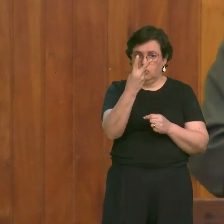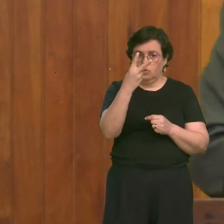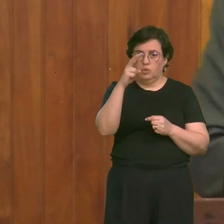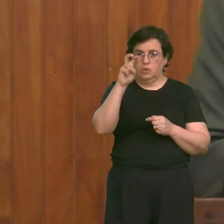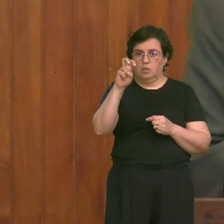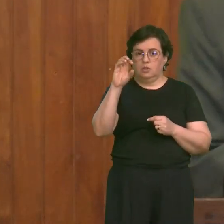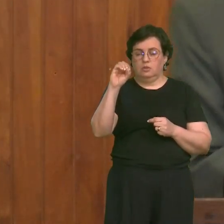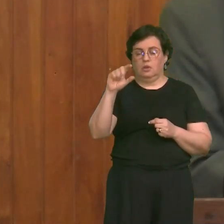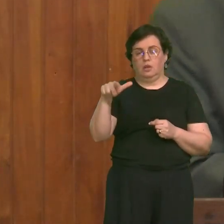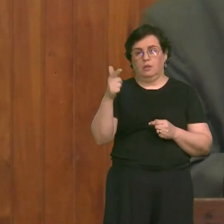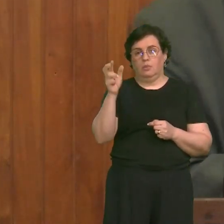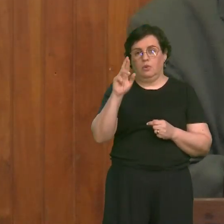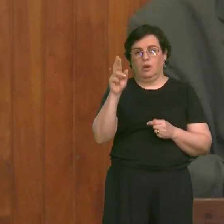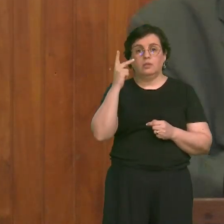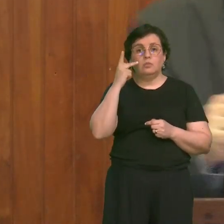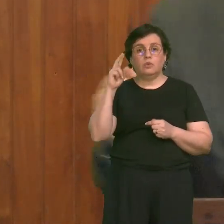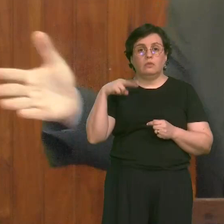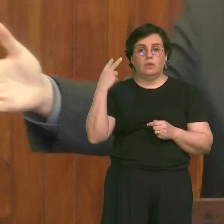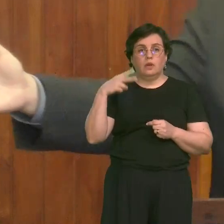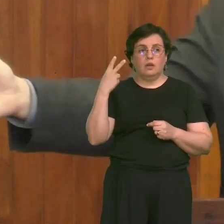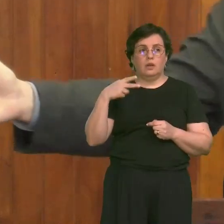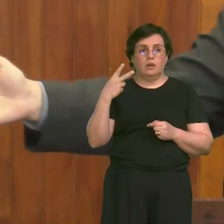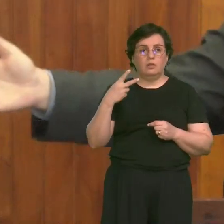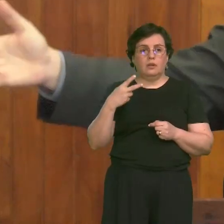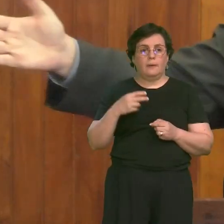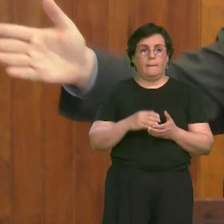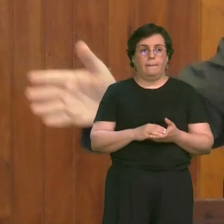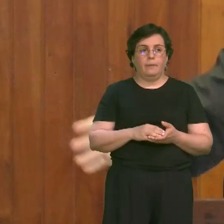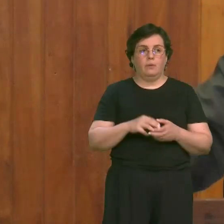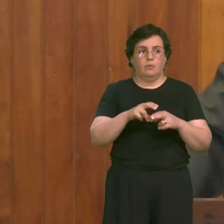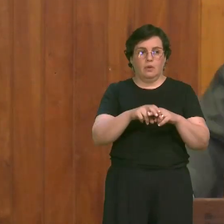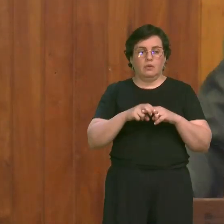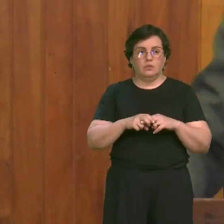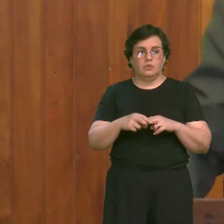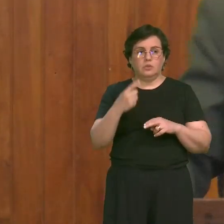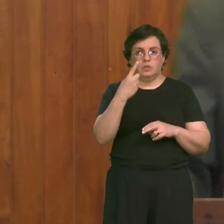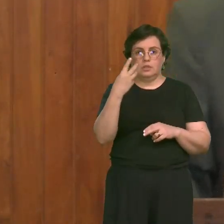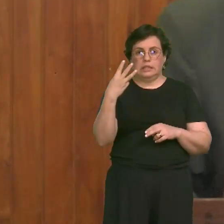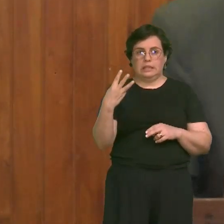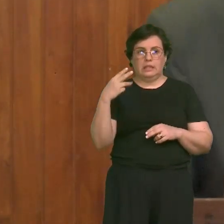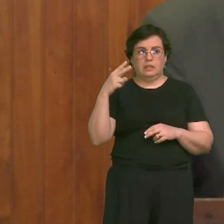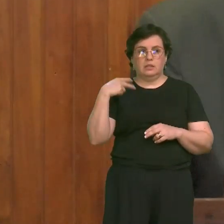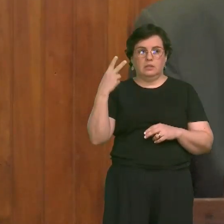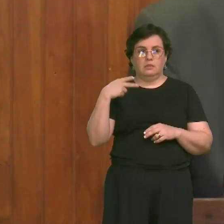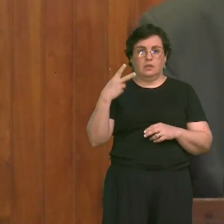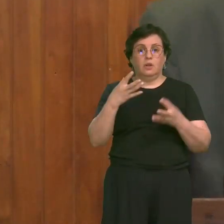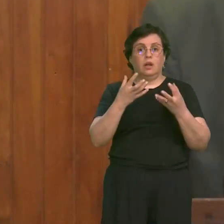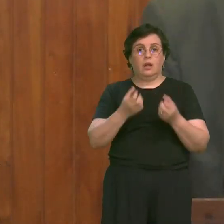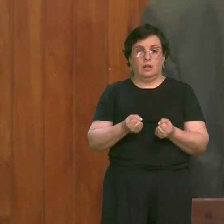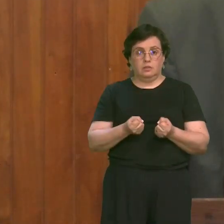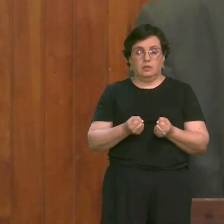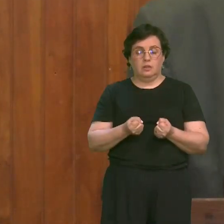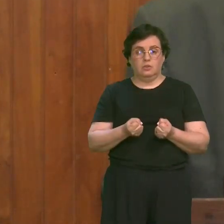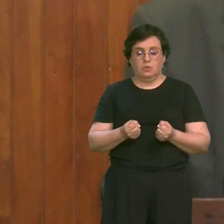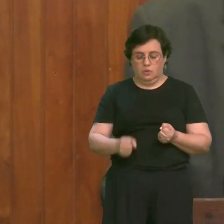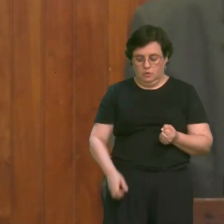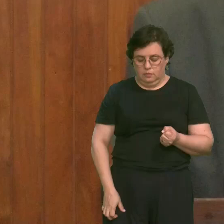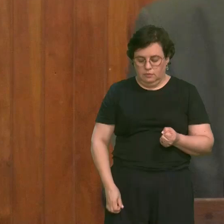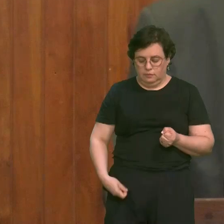mil reais por Vereador e a parte aqui de três vereadores parece que 11 vereadores aceitou